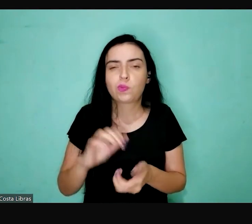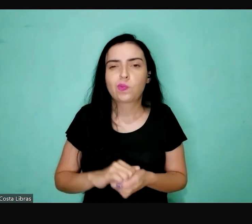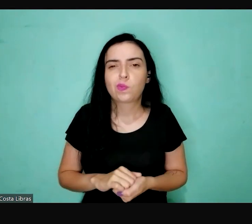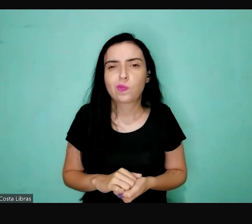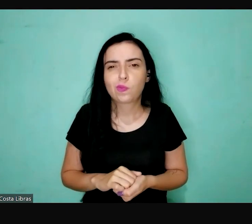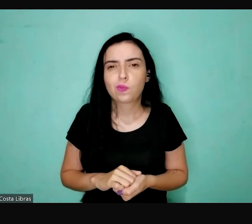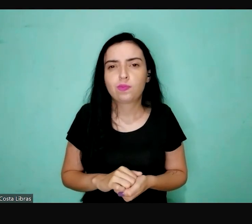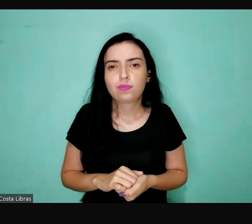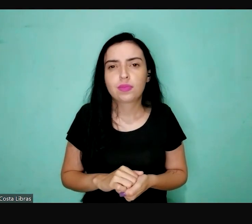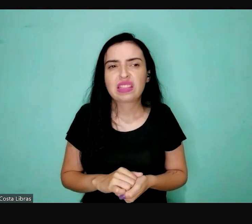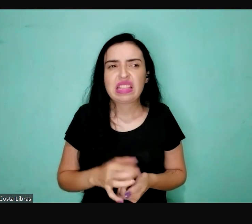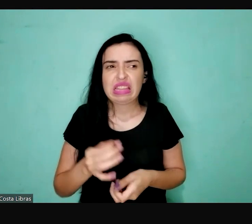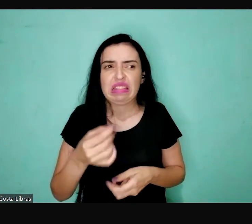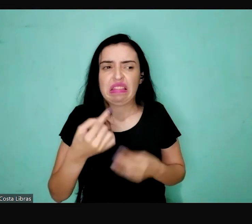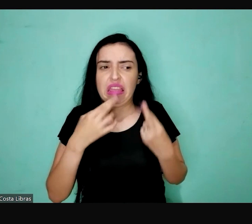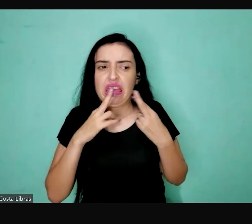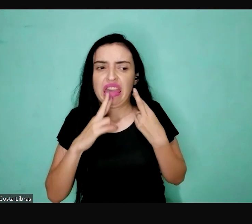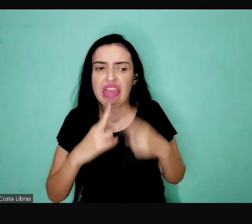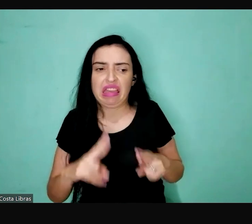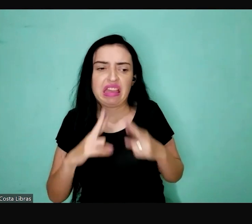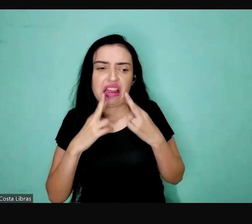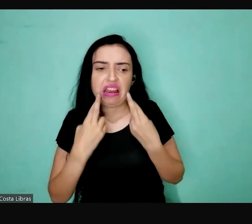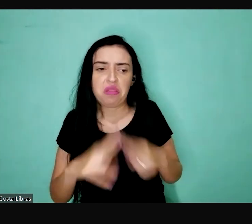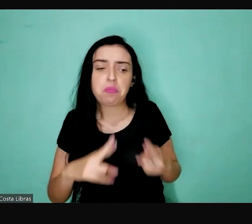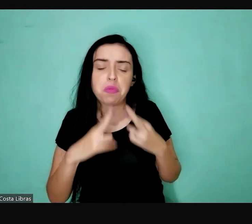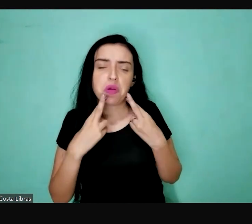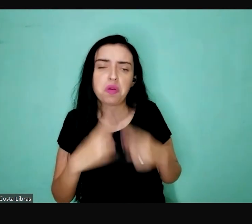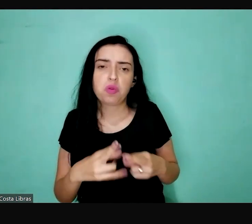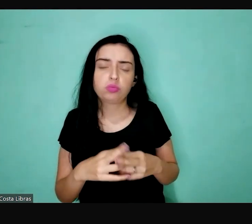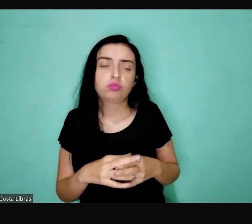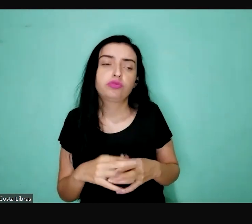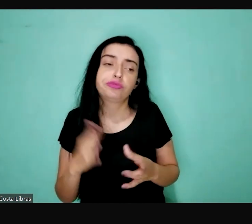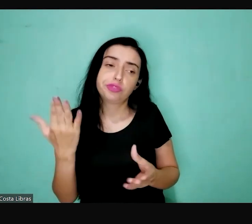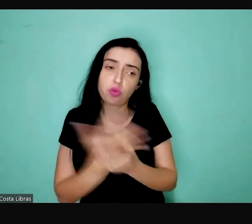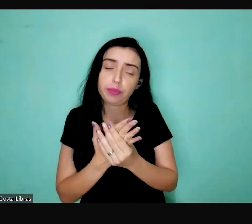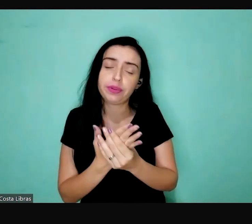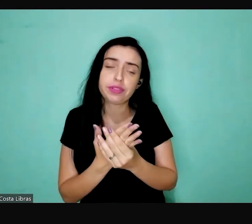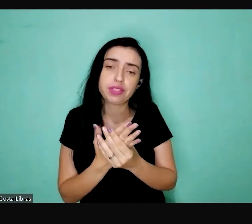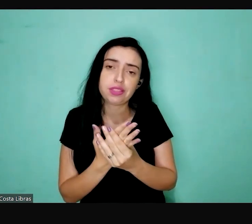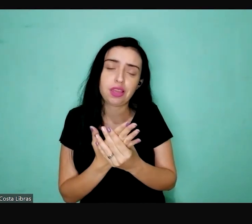se queixou muitíssimo. Foi um caso no que